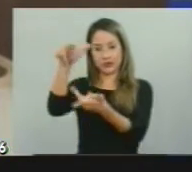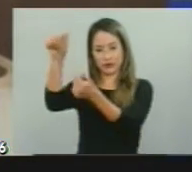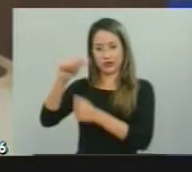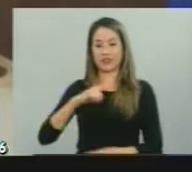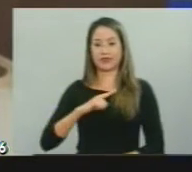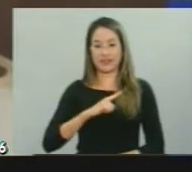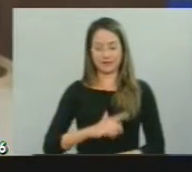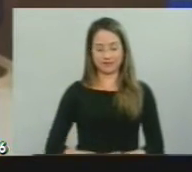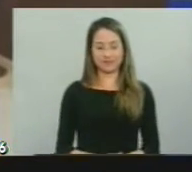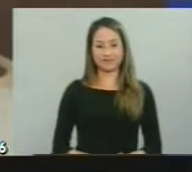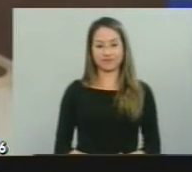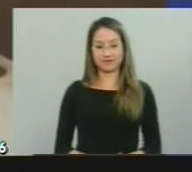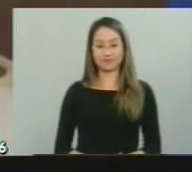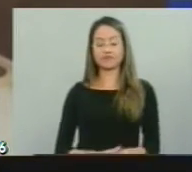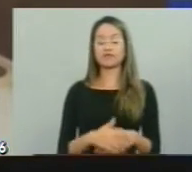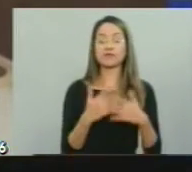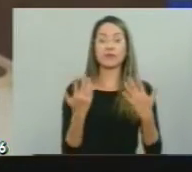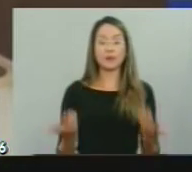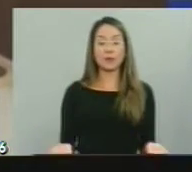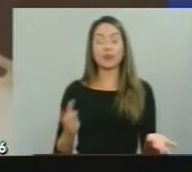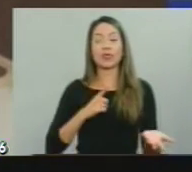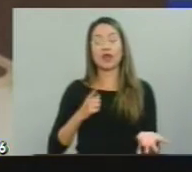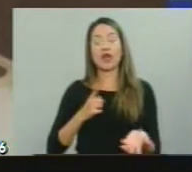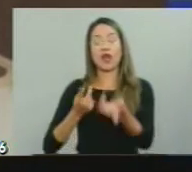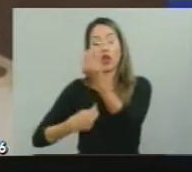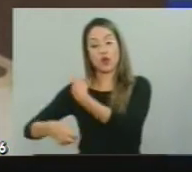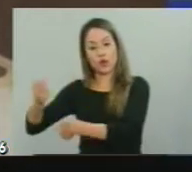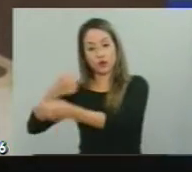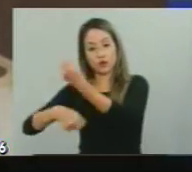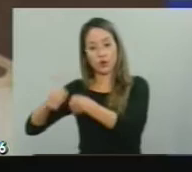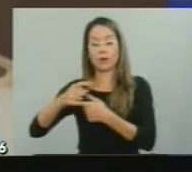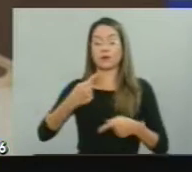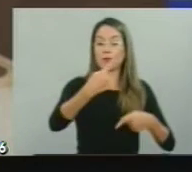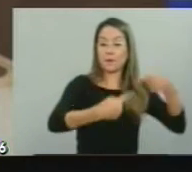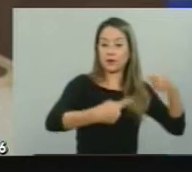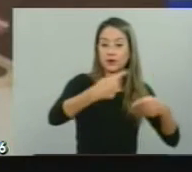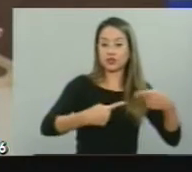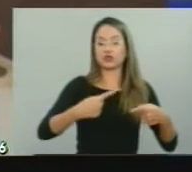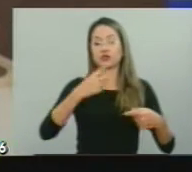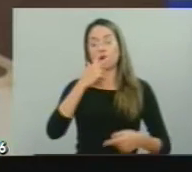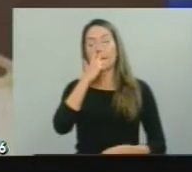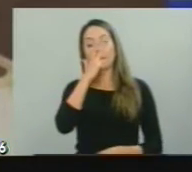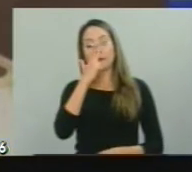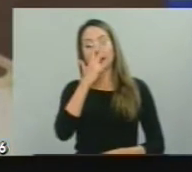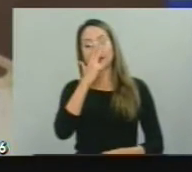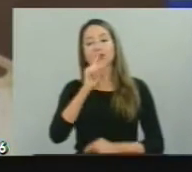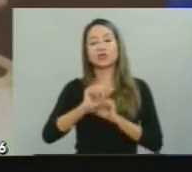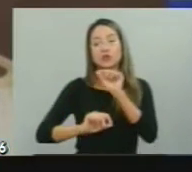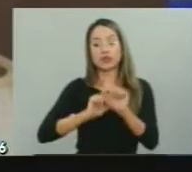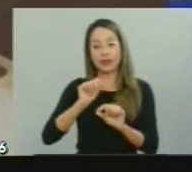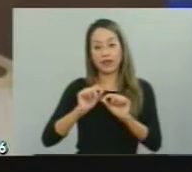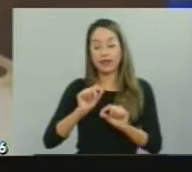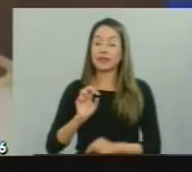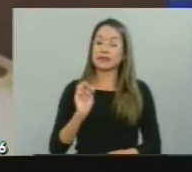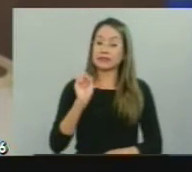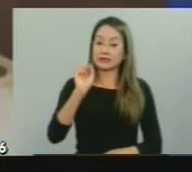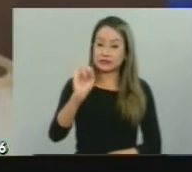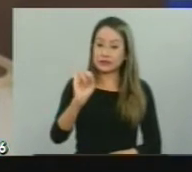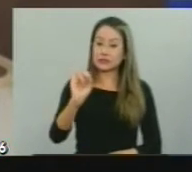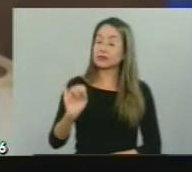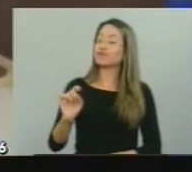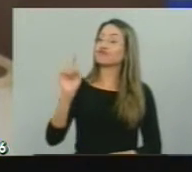que é público. A relação entre o econômico e o político é que quando o andar de cima da